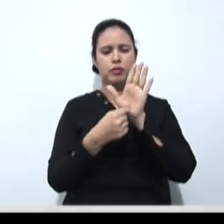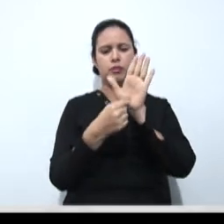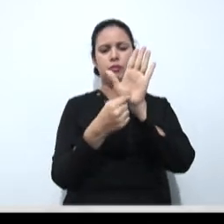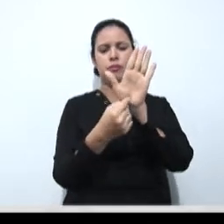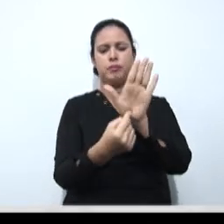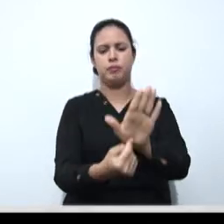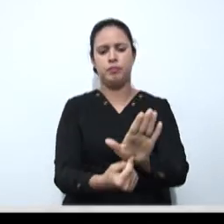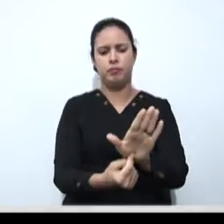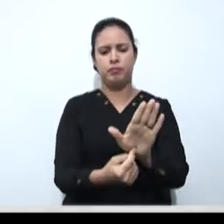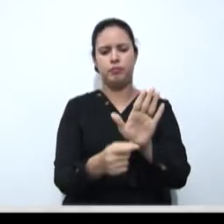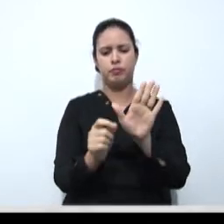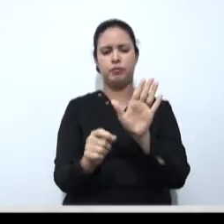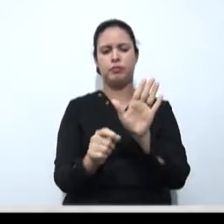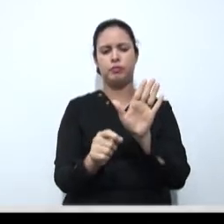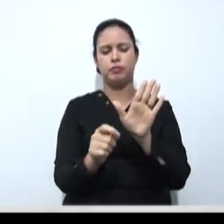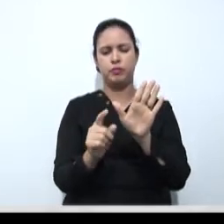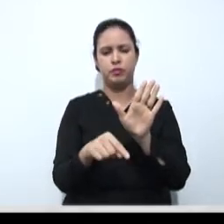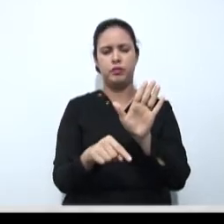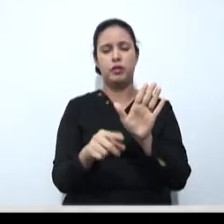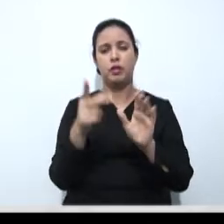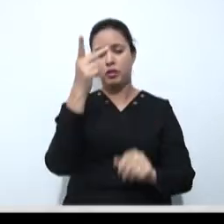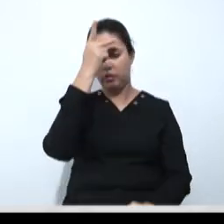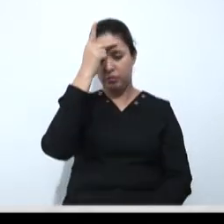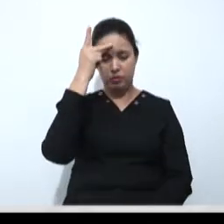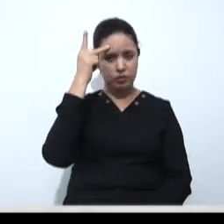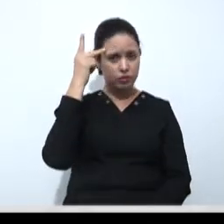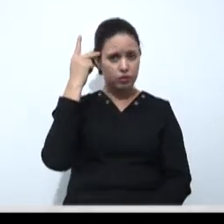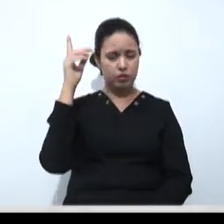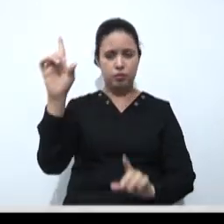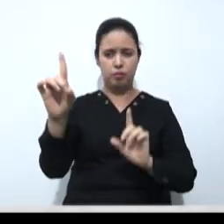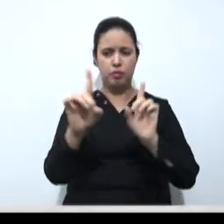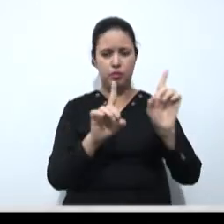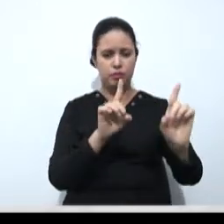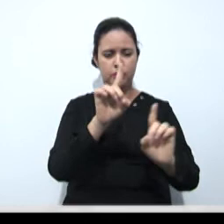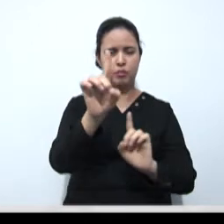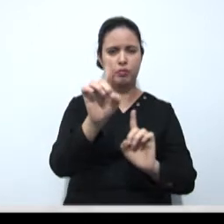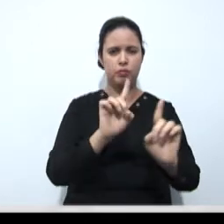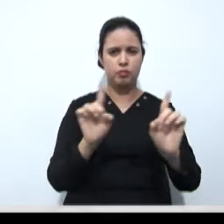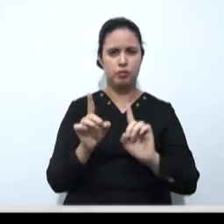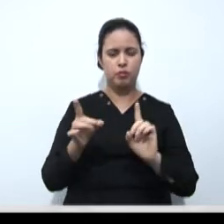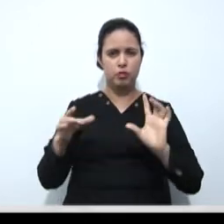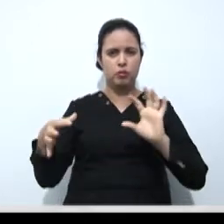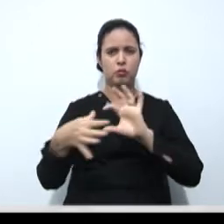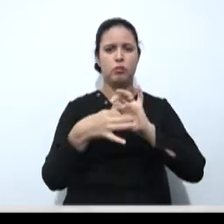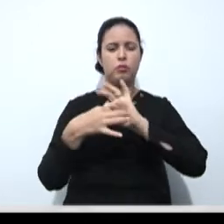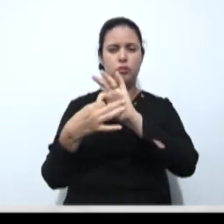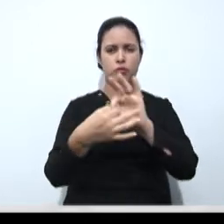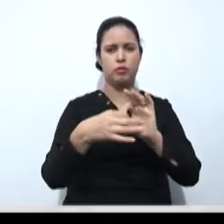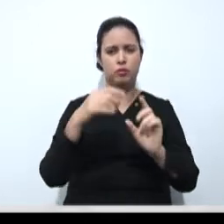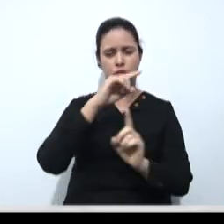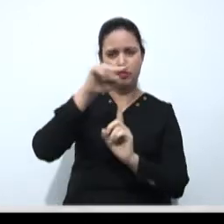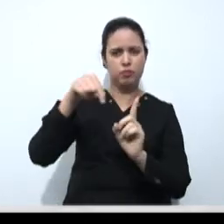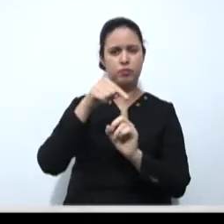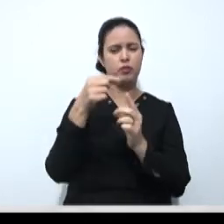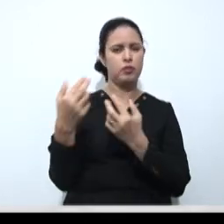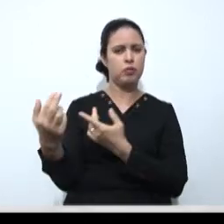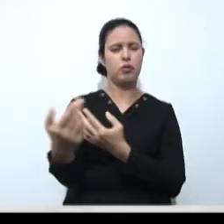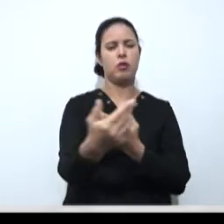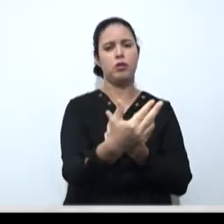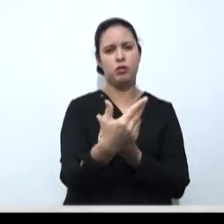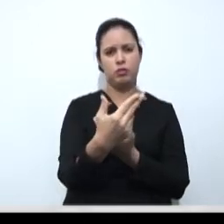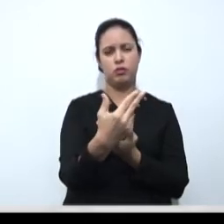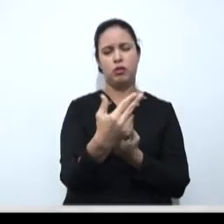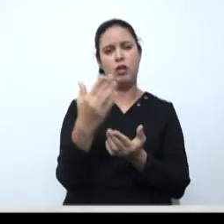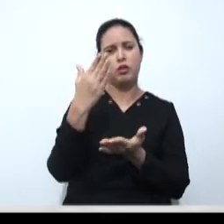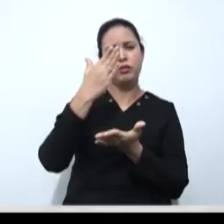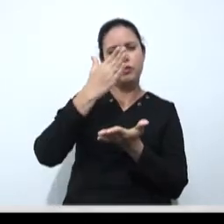como uma forma por meio da qual as pessoas se unem com propósito e dividem o custeio do negócio. É bem como a gente